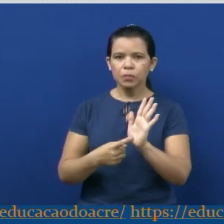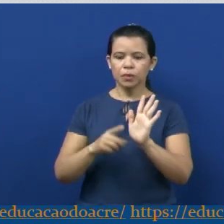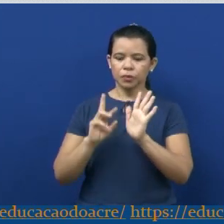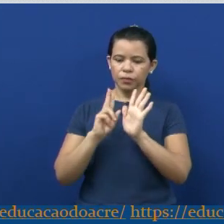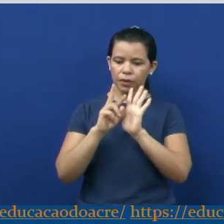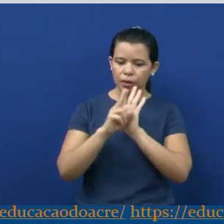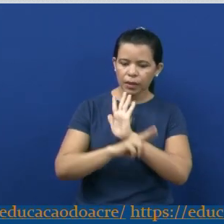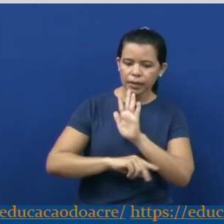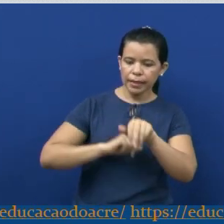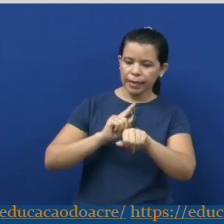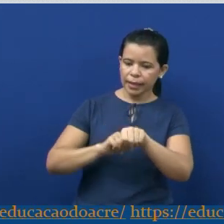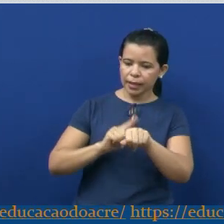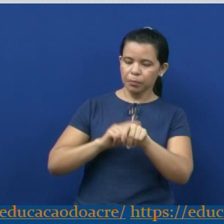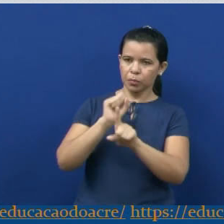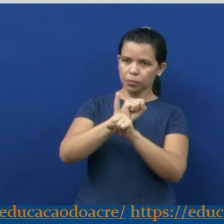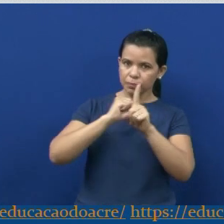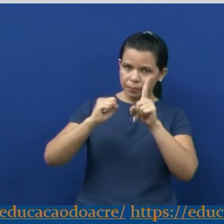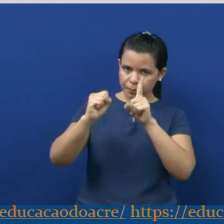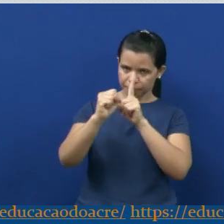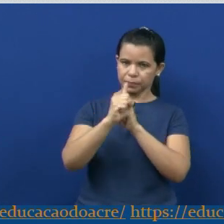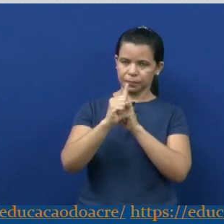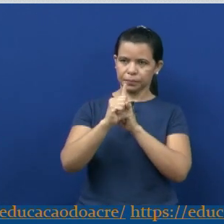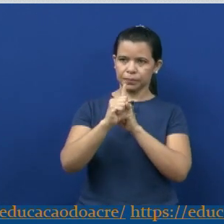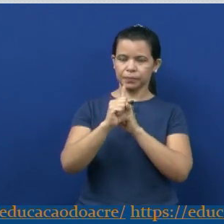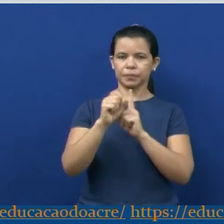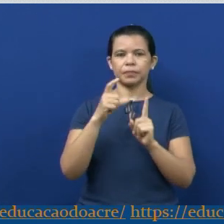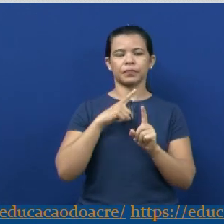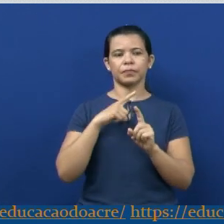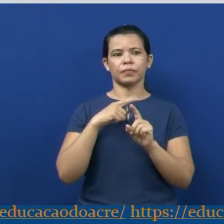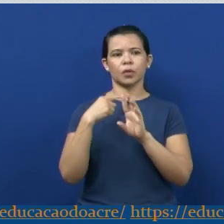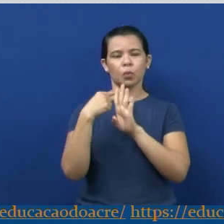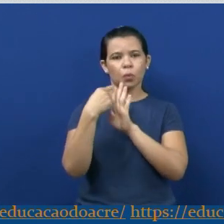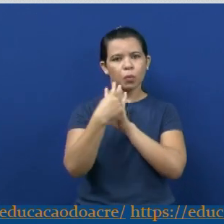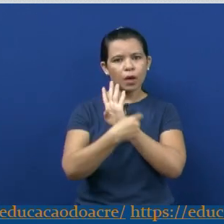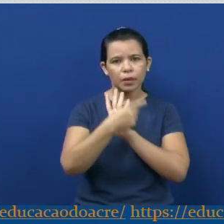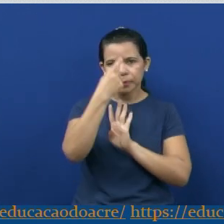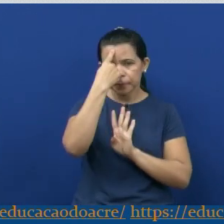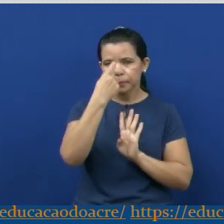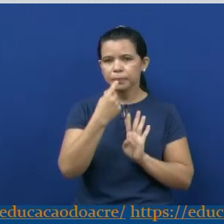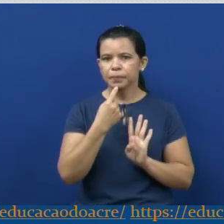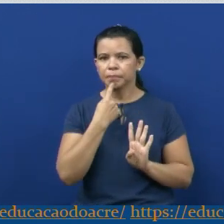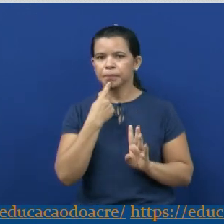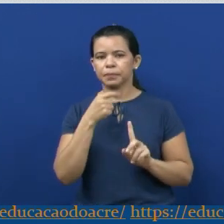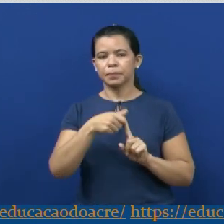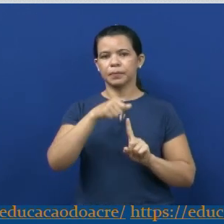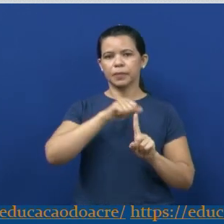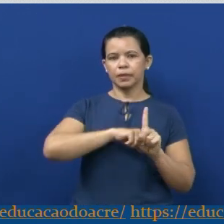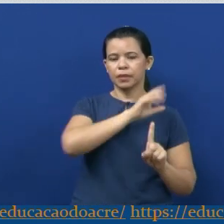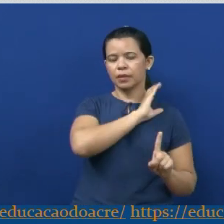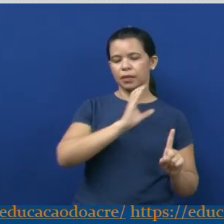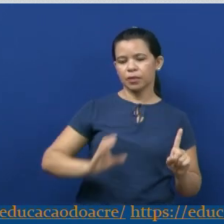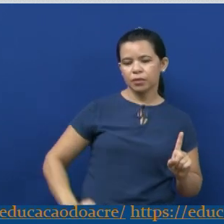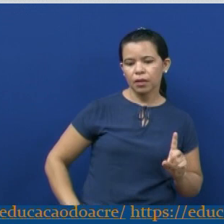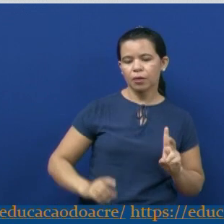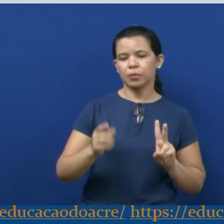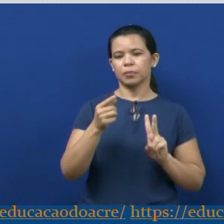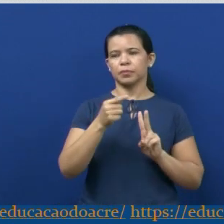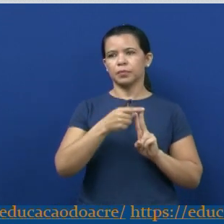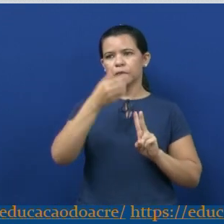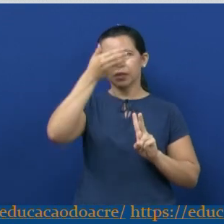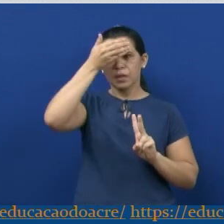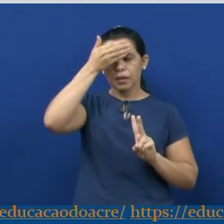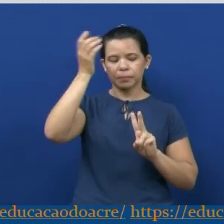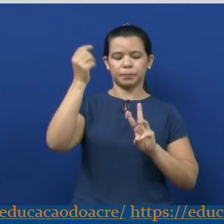em diversas sociedades. Temos aí, gente, 4 imagens: o calendário cristão, ocidental, islâmico,